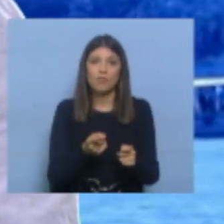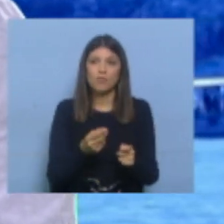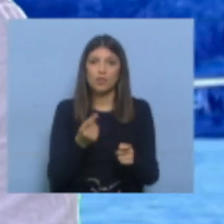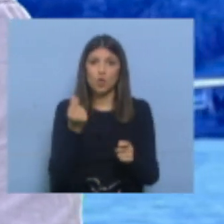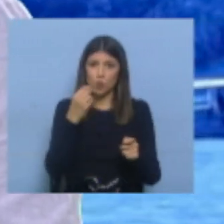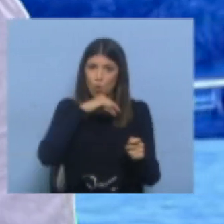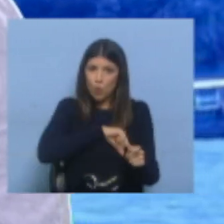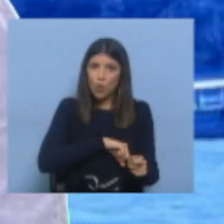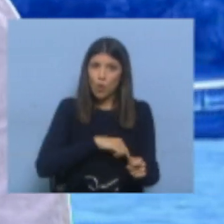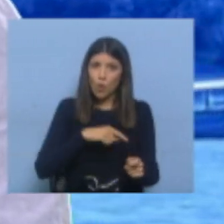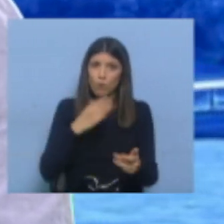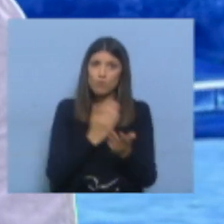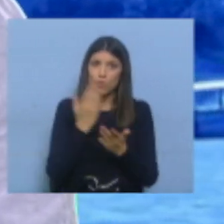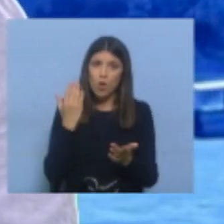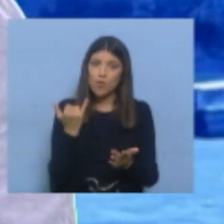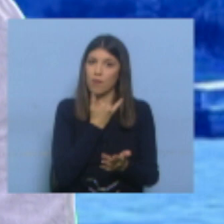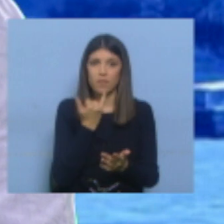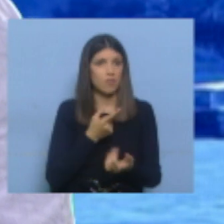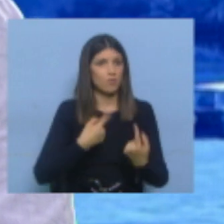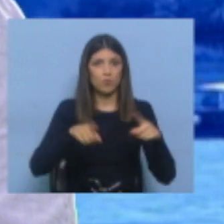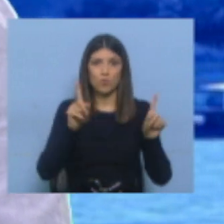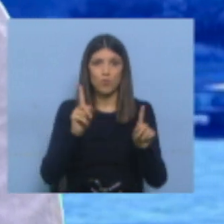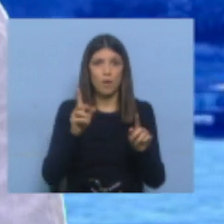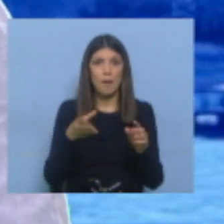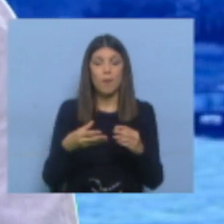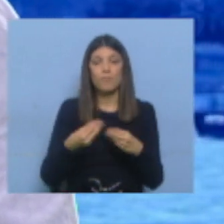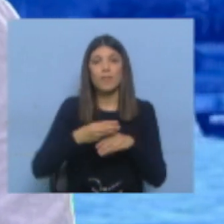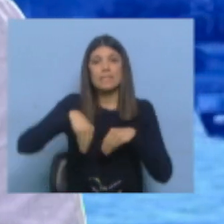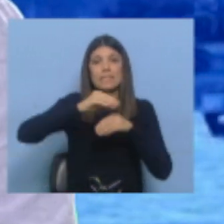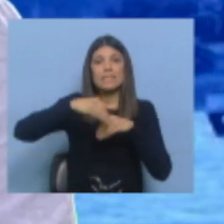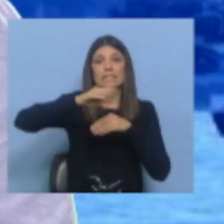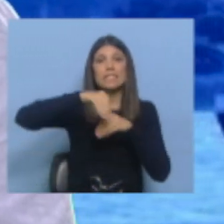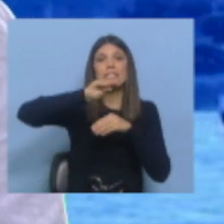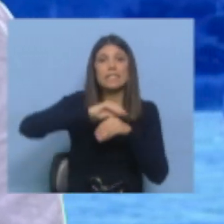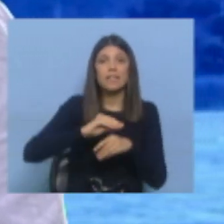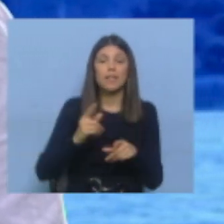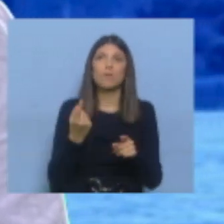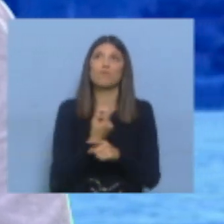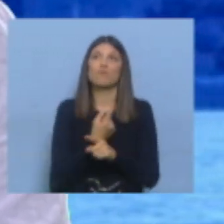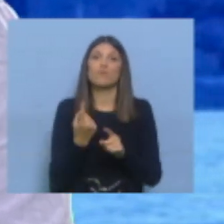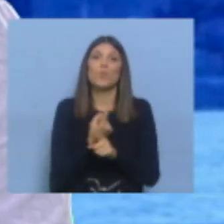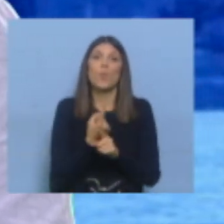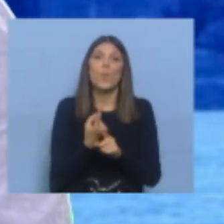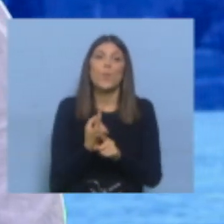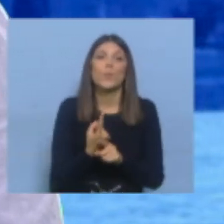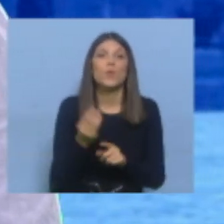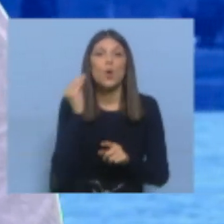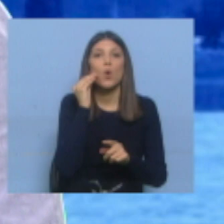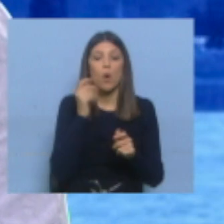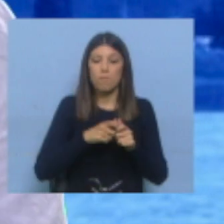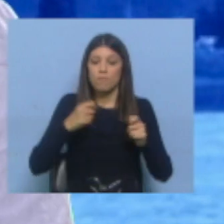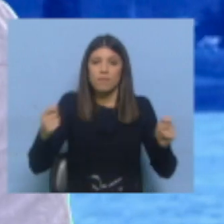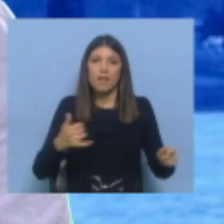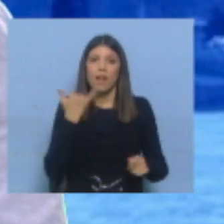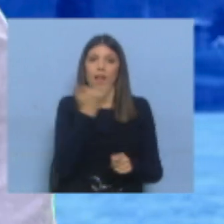indica a felicidade, e por isso também é necessária uma revisão dos indicadores, não é? Como é que nós podemos medir o crescimento económico se não medimos o crescimento de